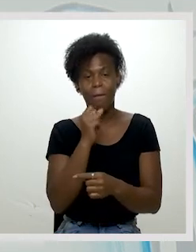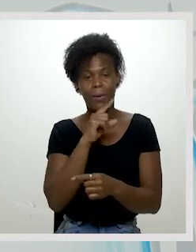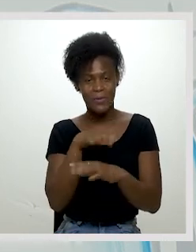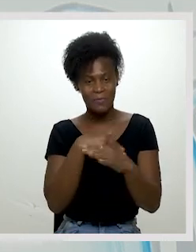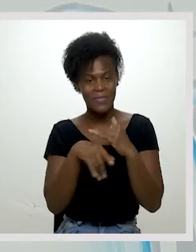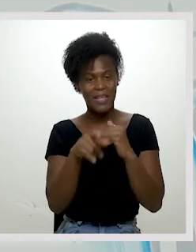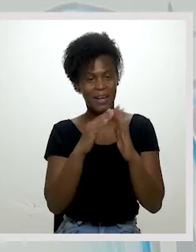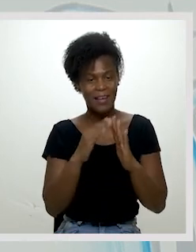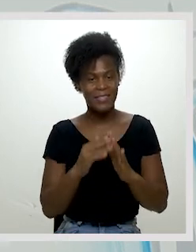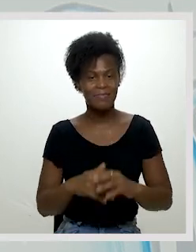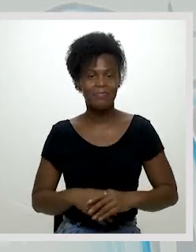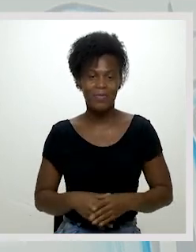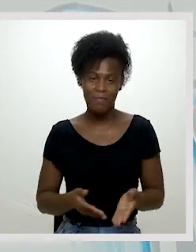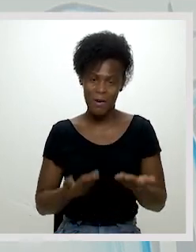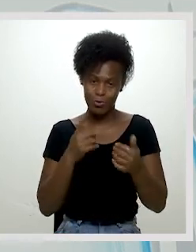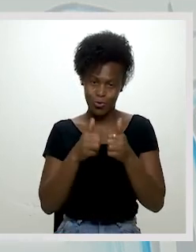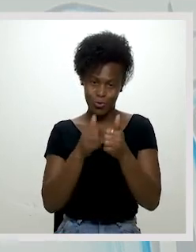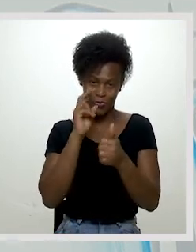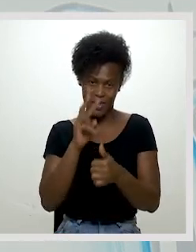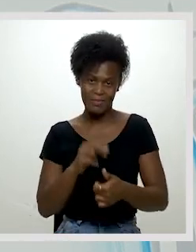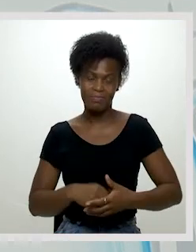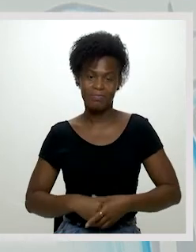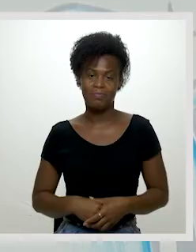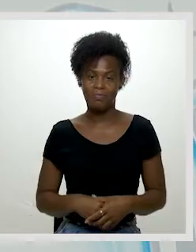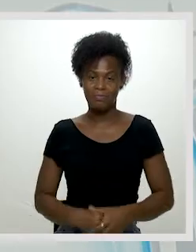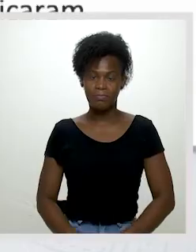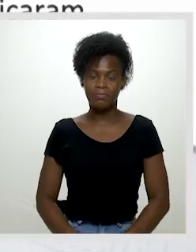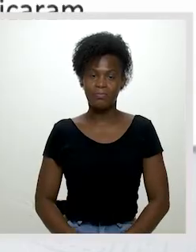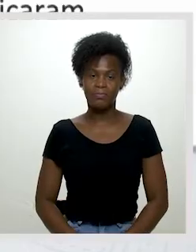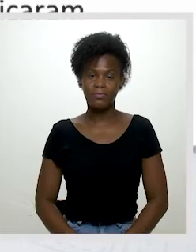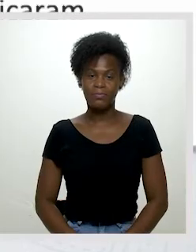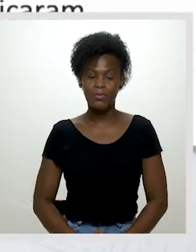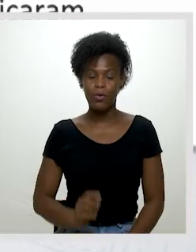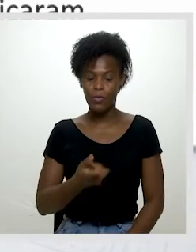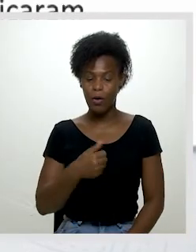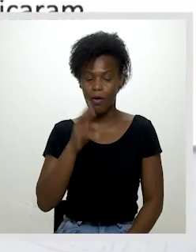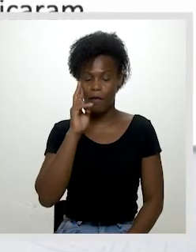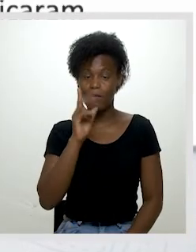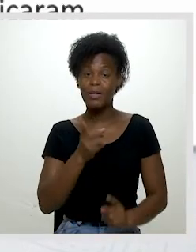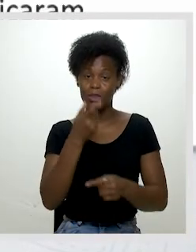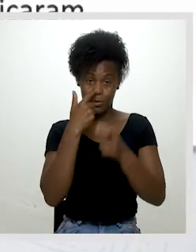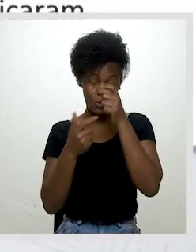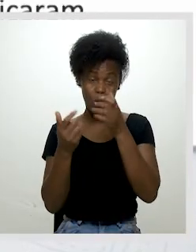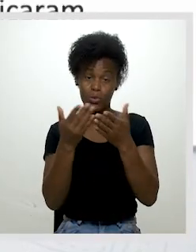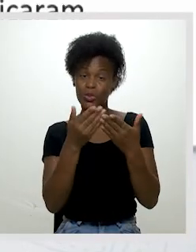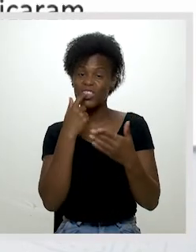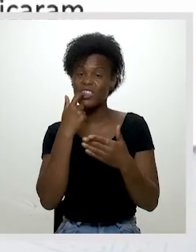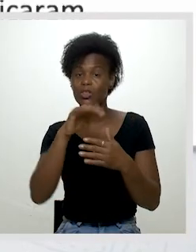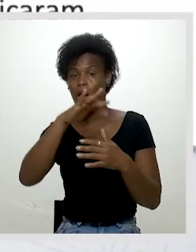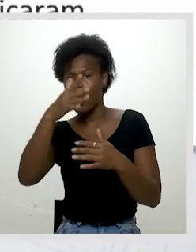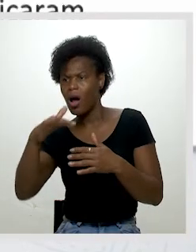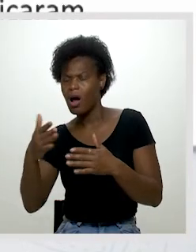sozinhos possam fazer lá em casa. Vamos ver juntos? Nós vimos que os geólogos, através de estudos